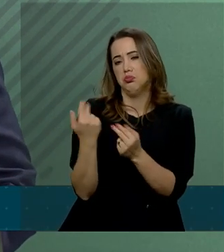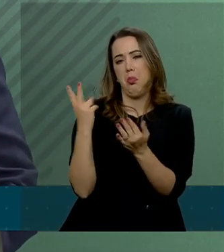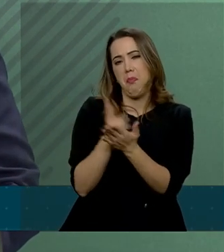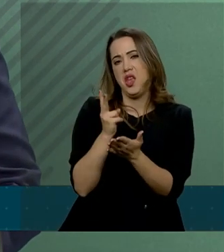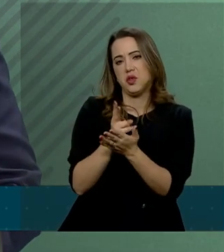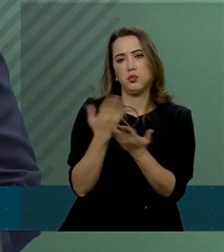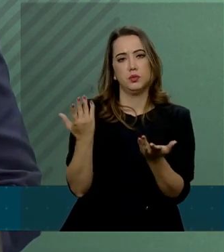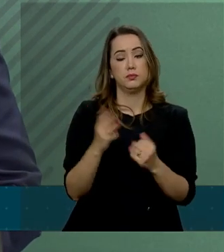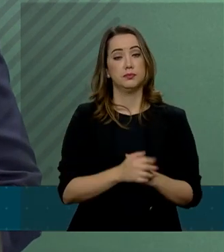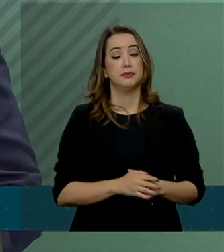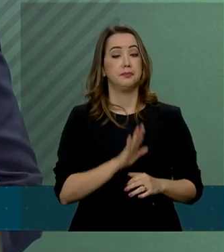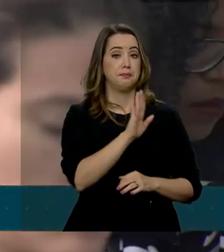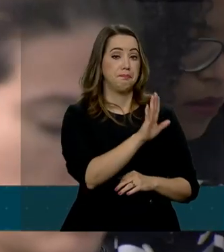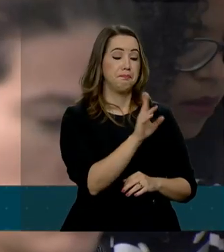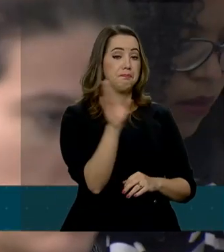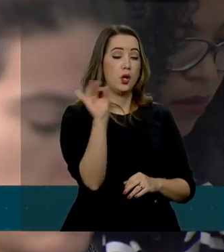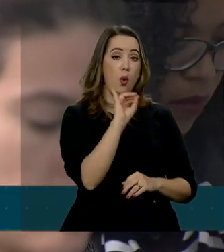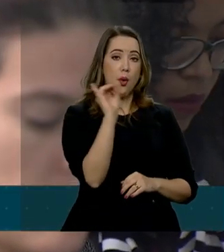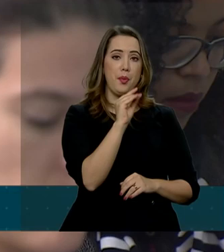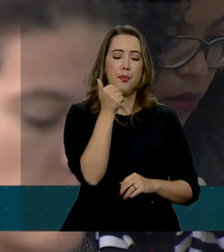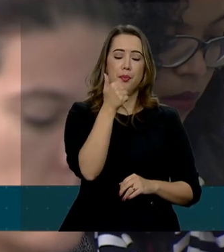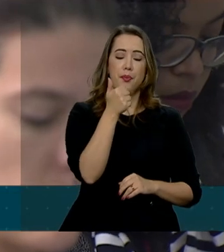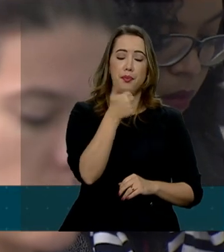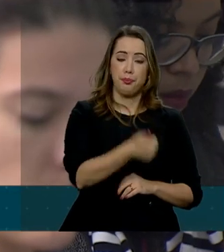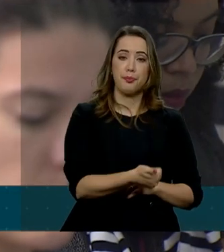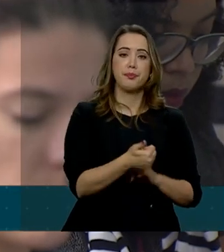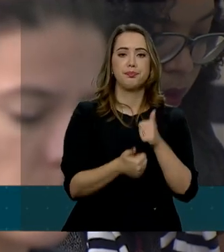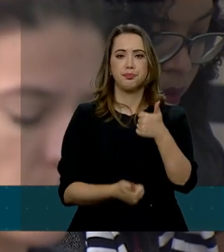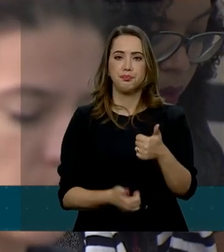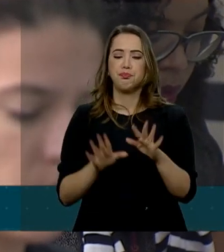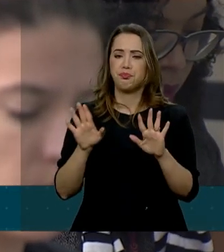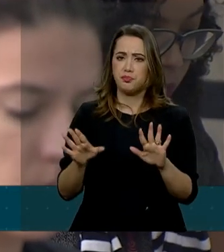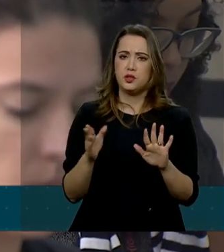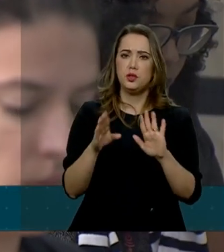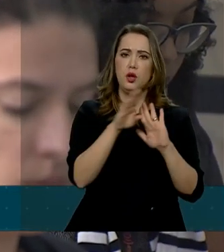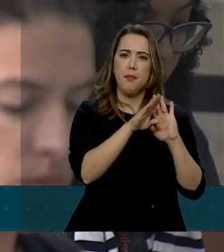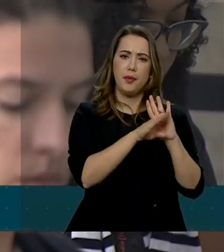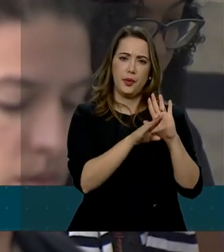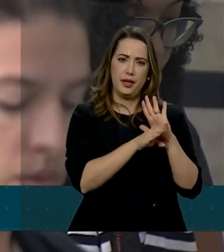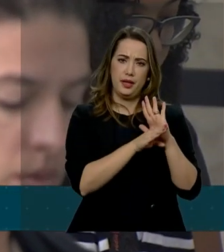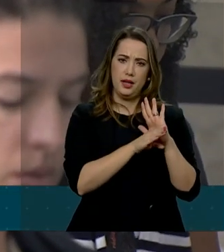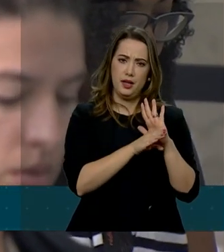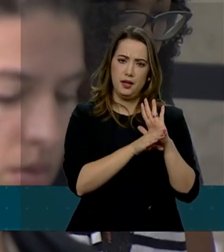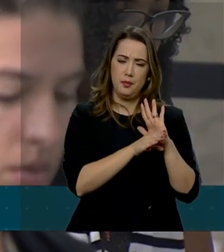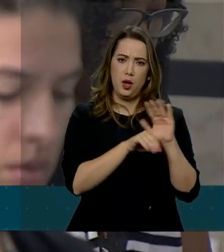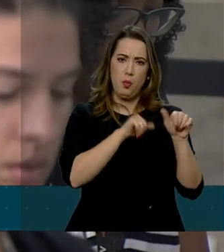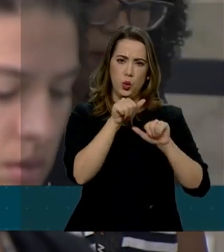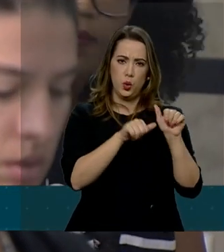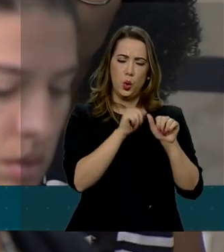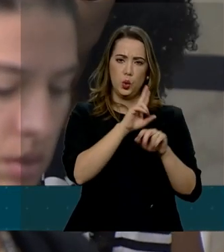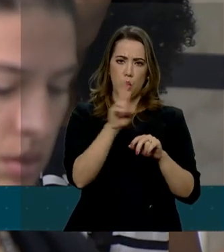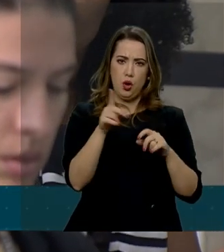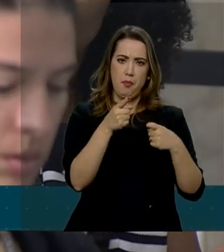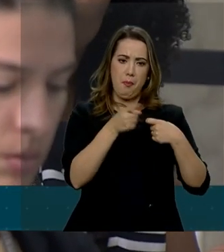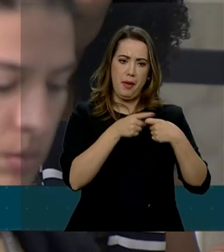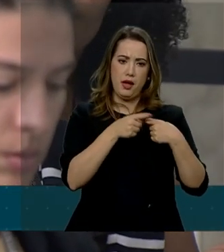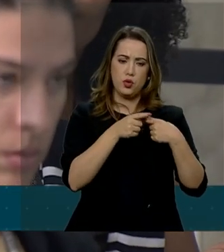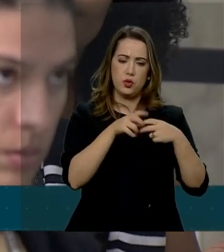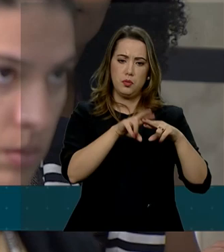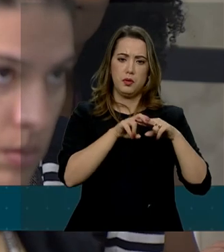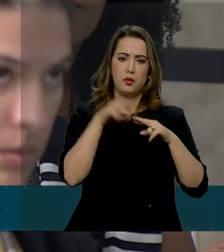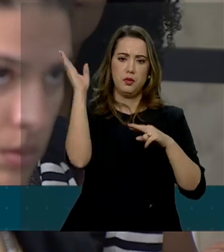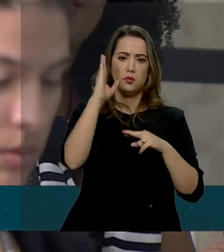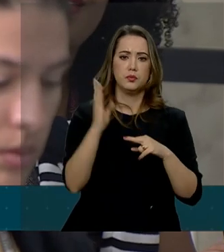sobre o programa mais médicos gente sabe que vai ter a iaa há mais médicos né mudou o nome mas eu queria que saber o seguinte